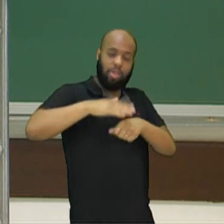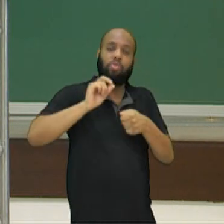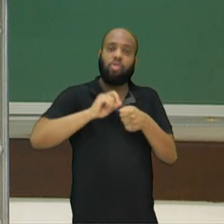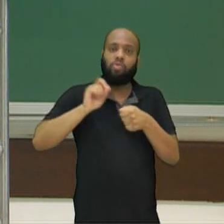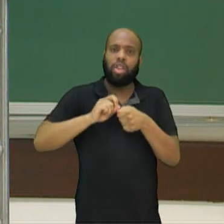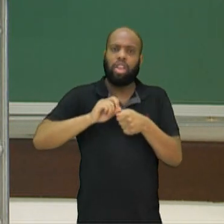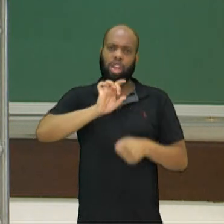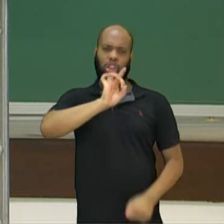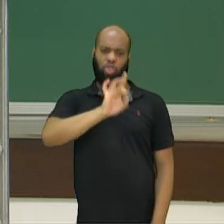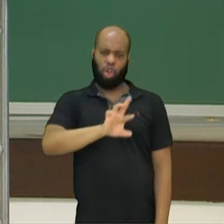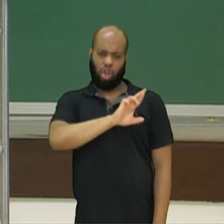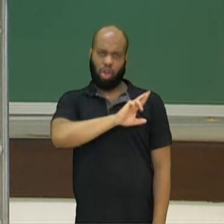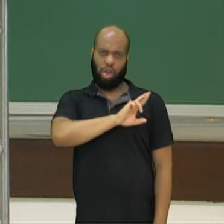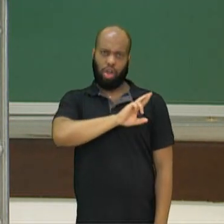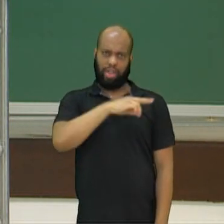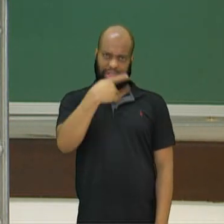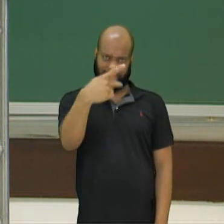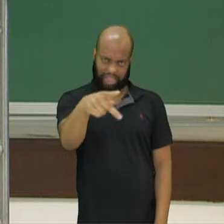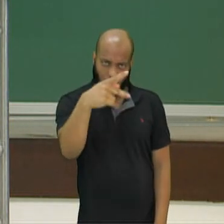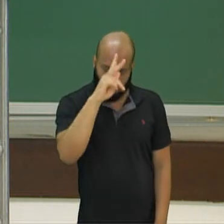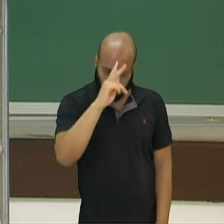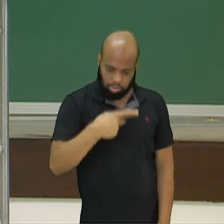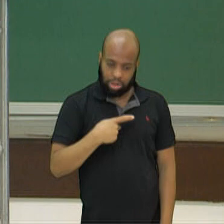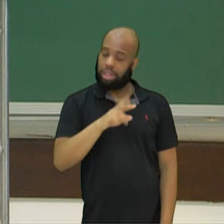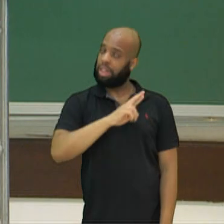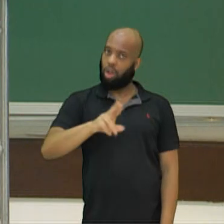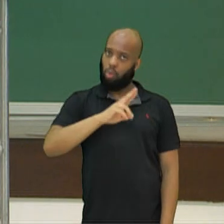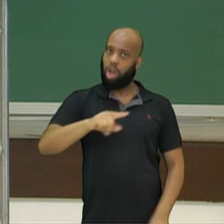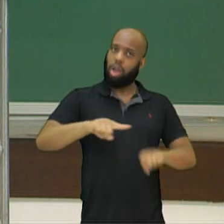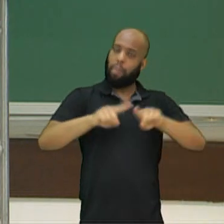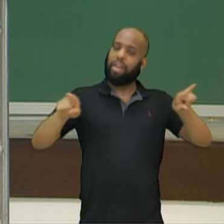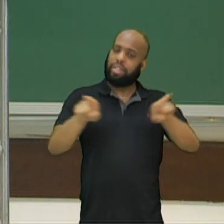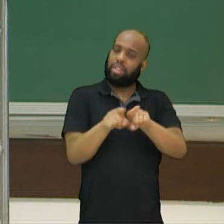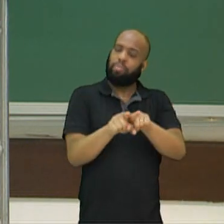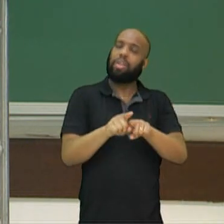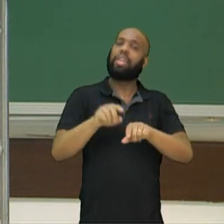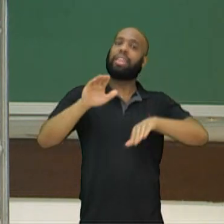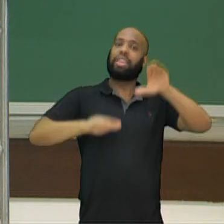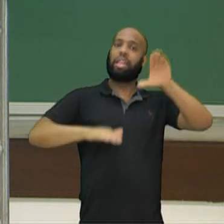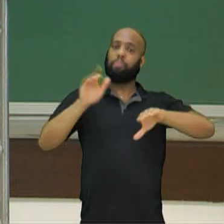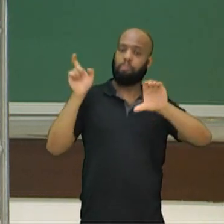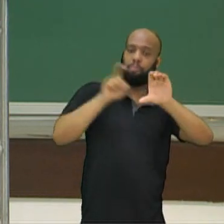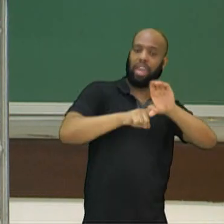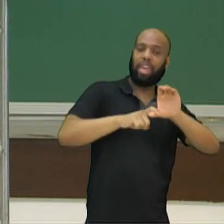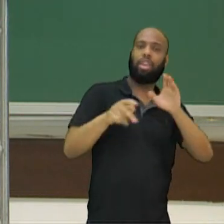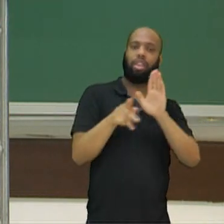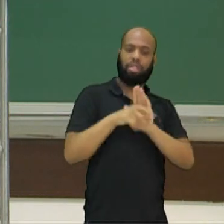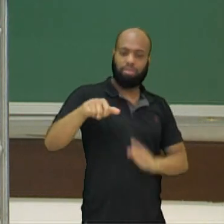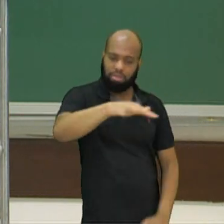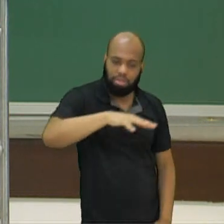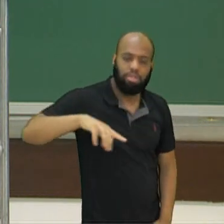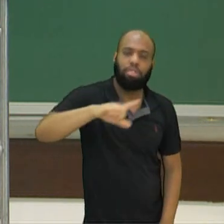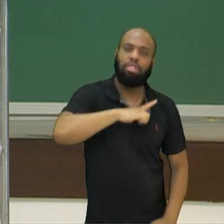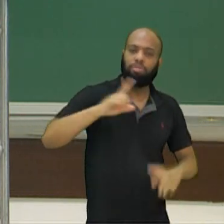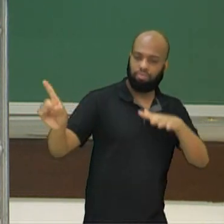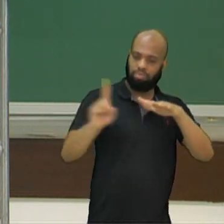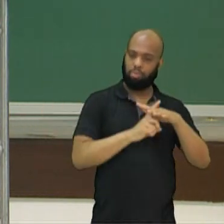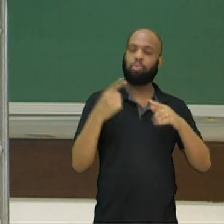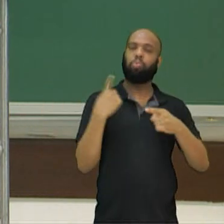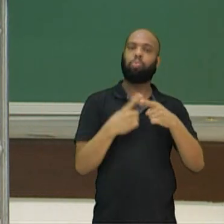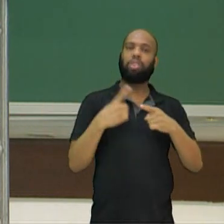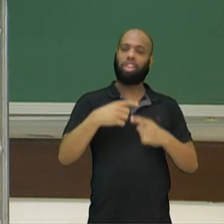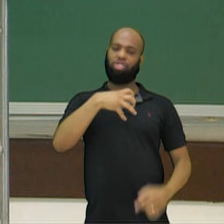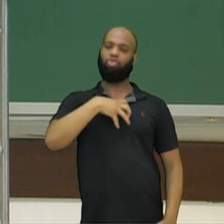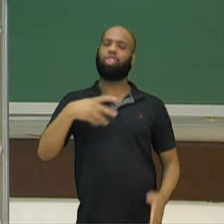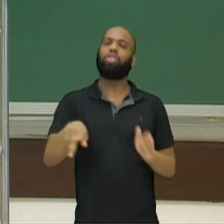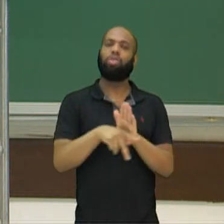depende única e exclusivamente de vocês, mas depende do meio que vocês estão inseridos. O ambiente escolar, a atitude do professor, a atitude